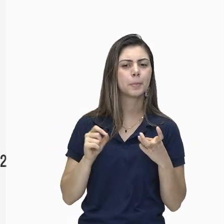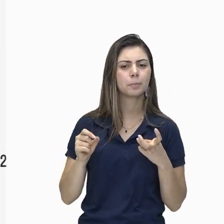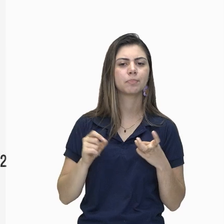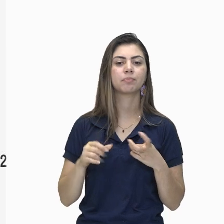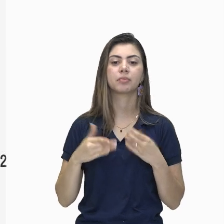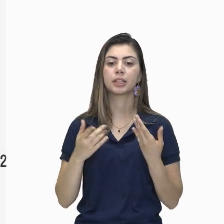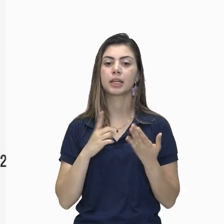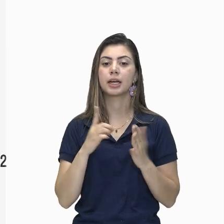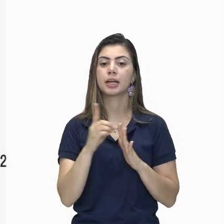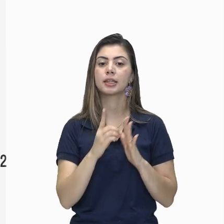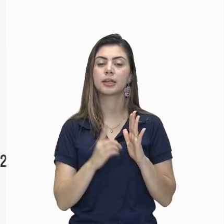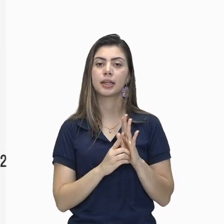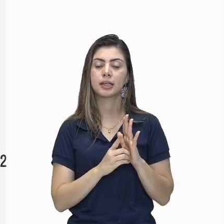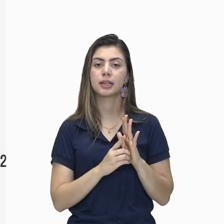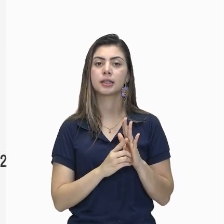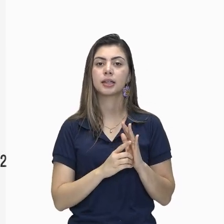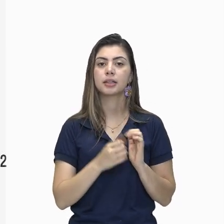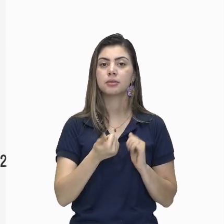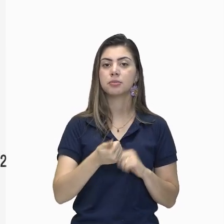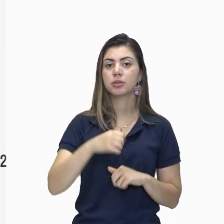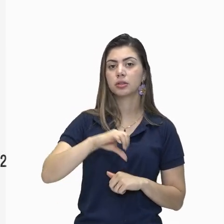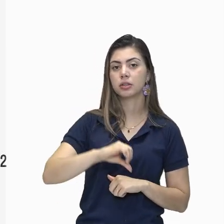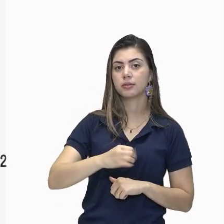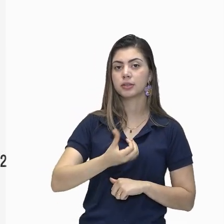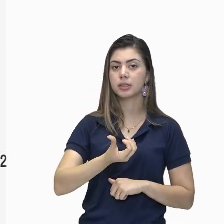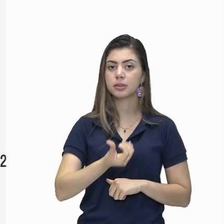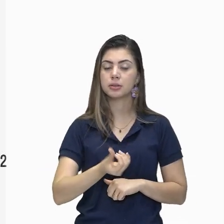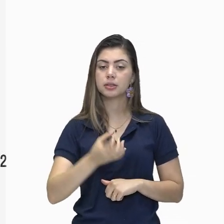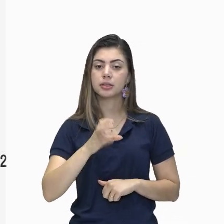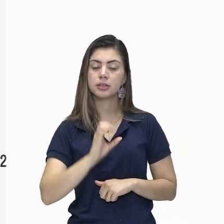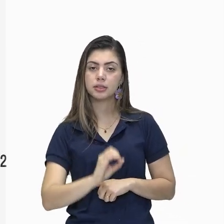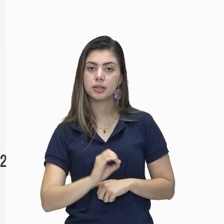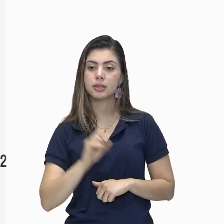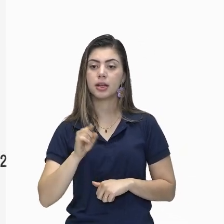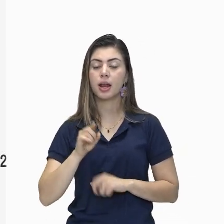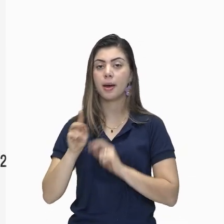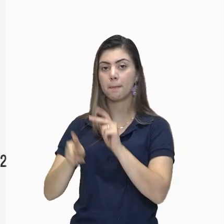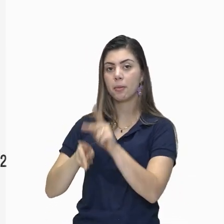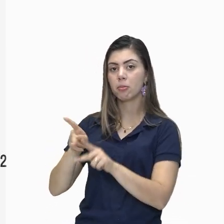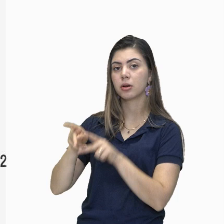de 1960, a população